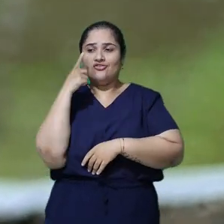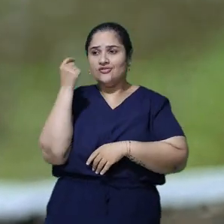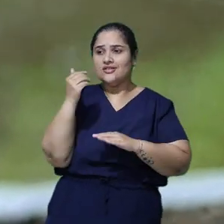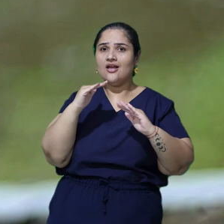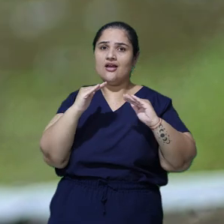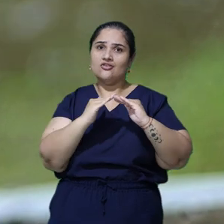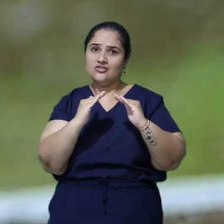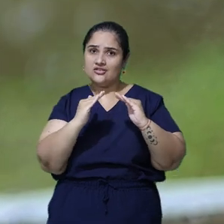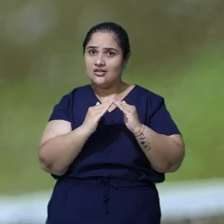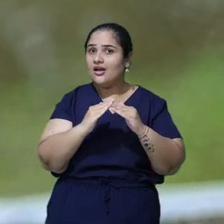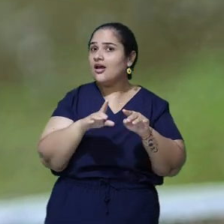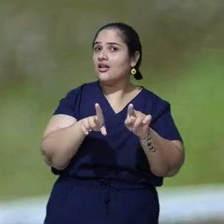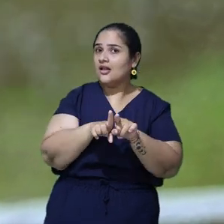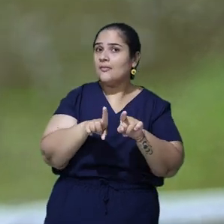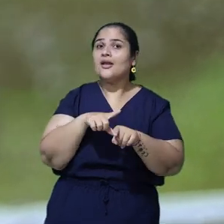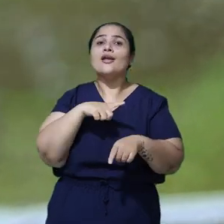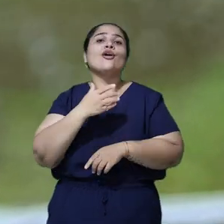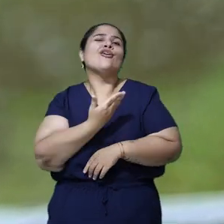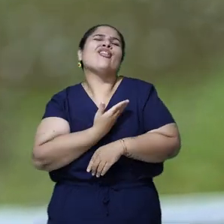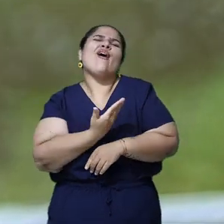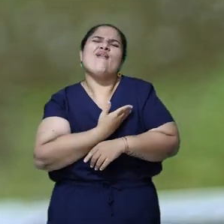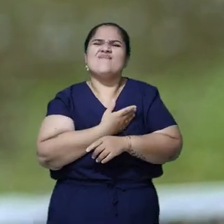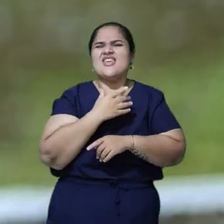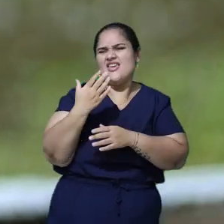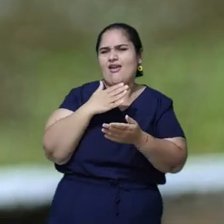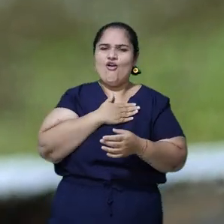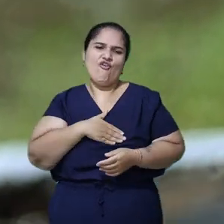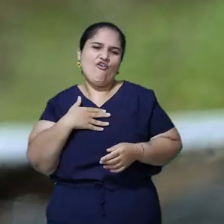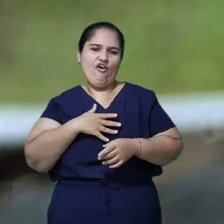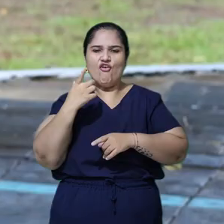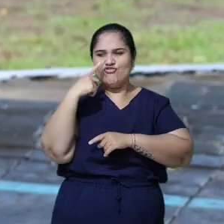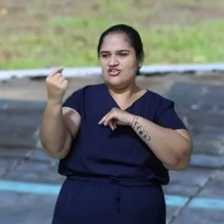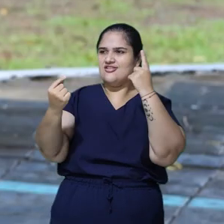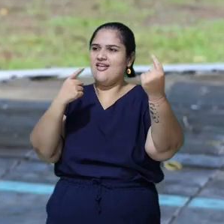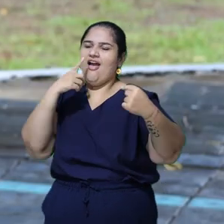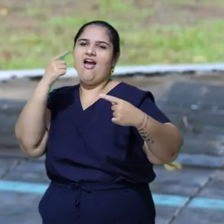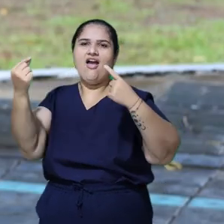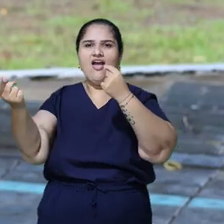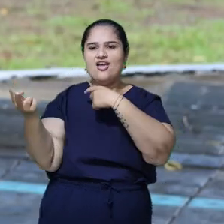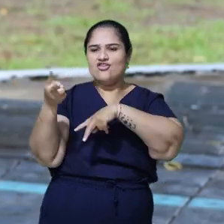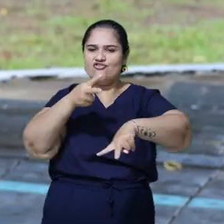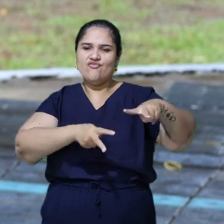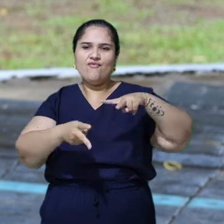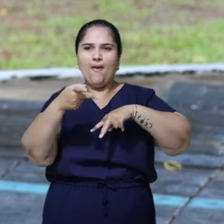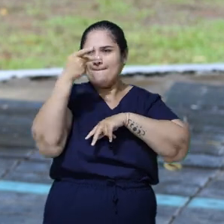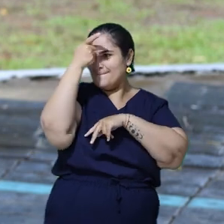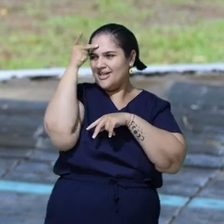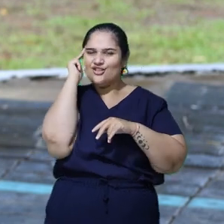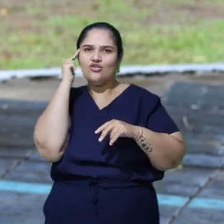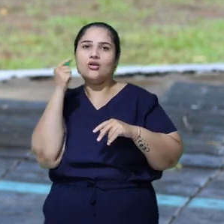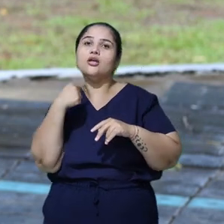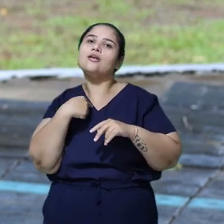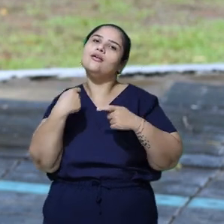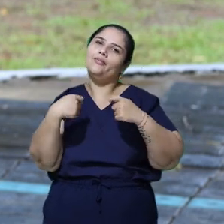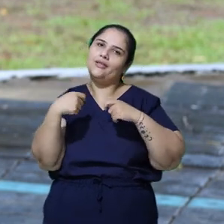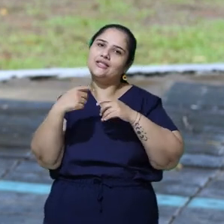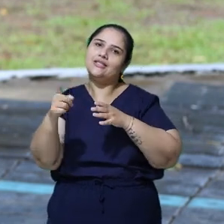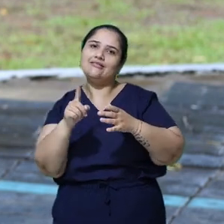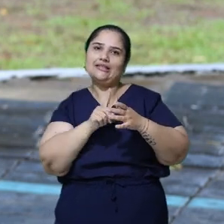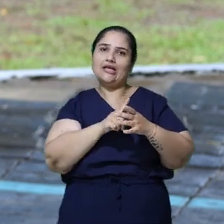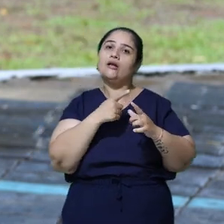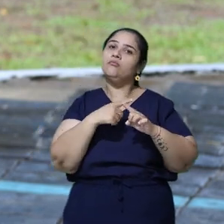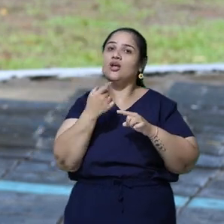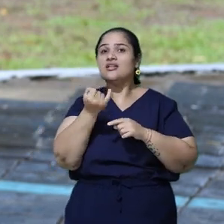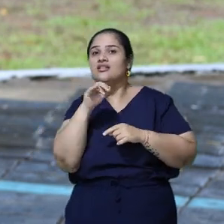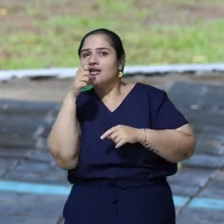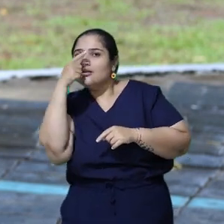eu sou uma pessoa que tenho muitos amigos. E eu gosto de sair, de ver pessoas. E eu tive que ficar mais isolada, porque se pegasse uma gripe, eu